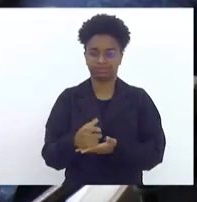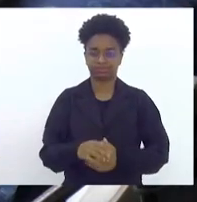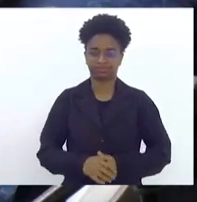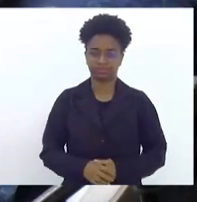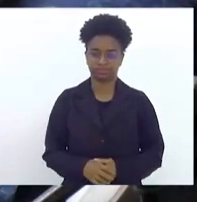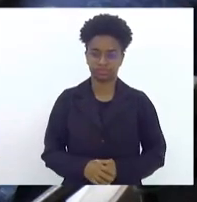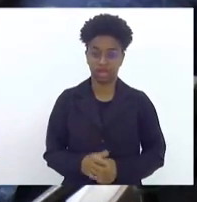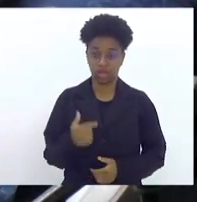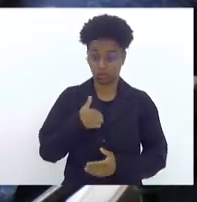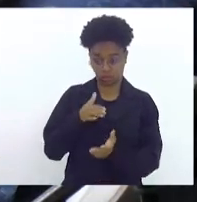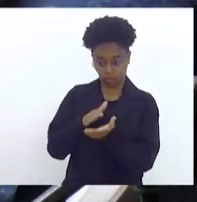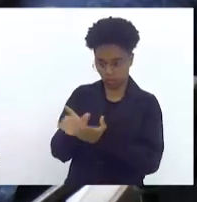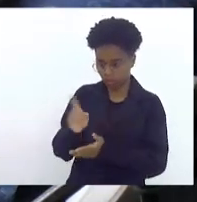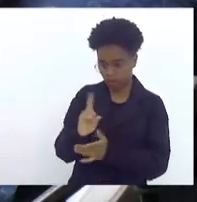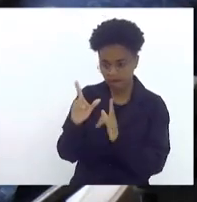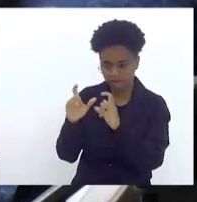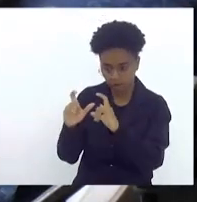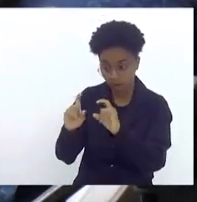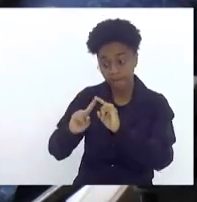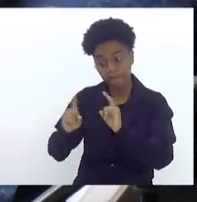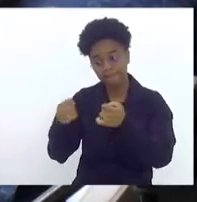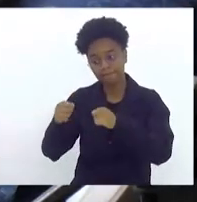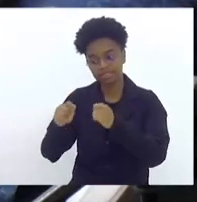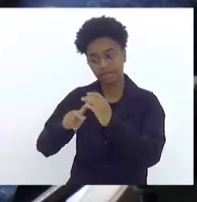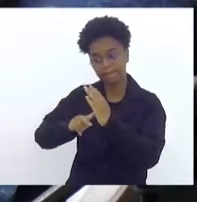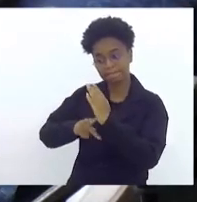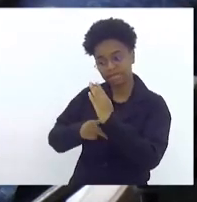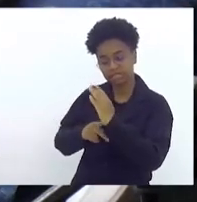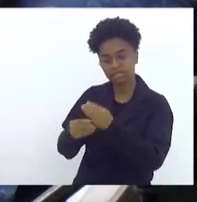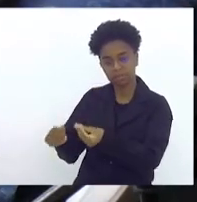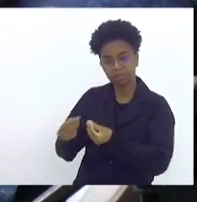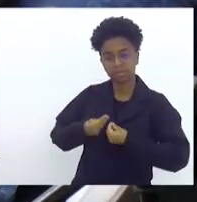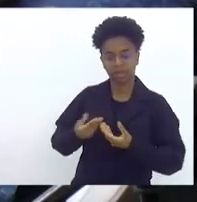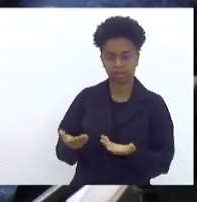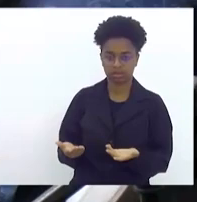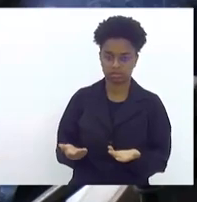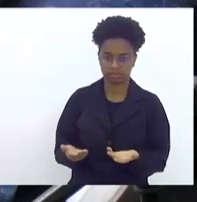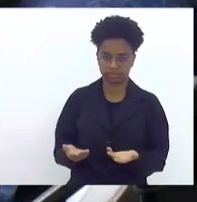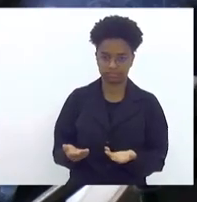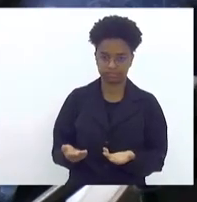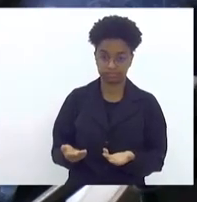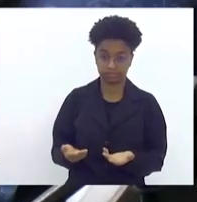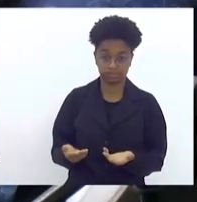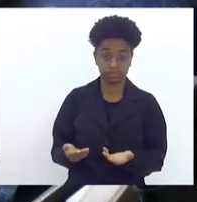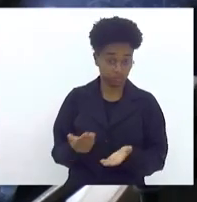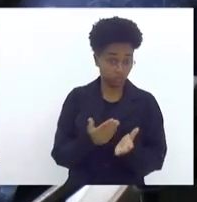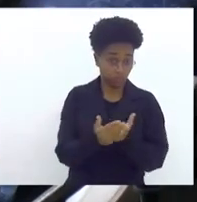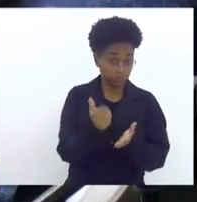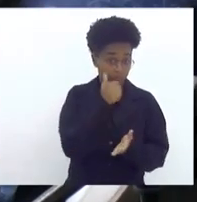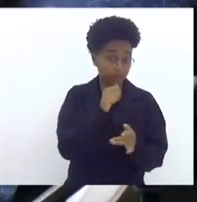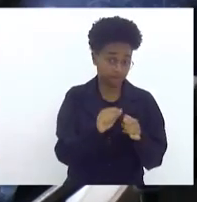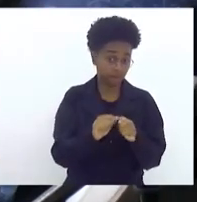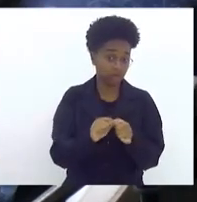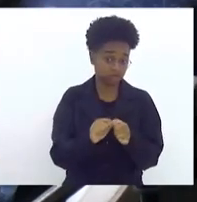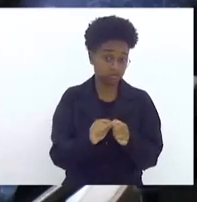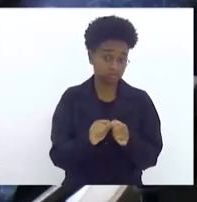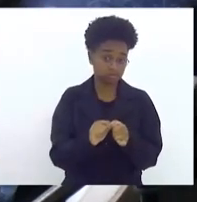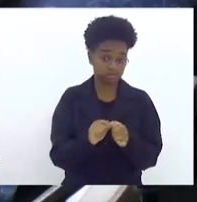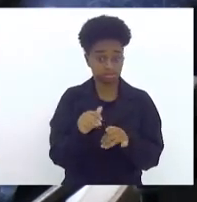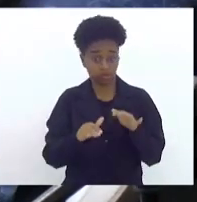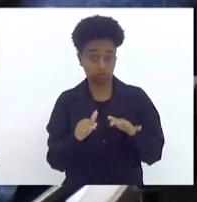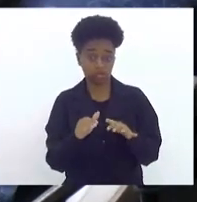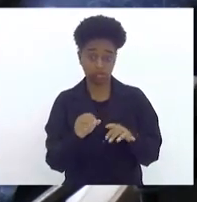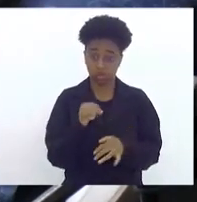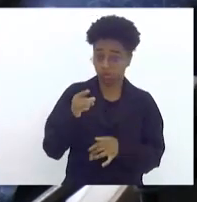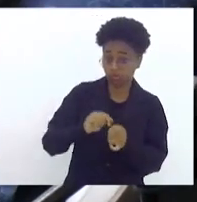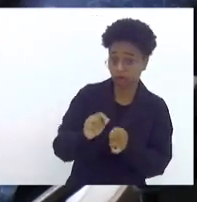eu não publico sua foto mas você deposita faz um Pixie de tantos e ela no início faz talvez ou não